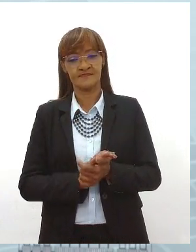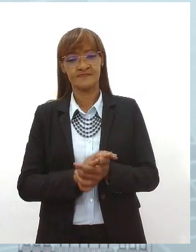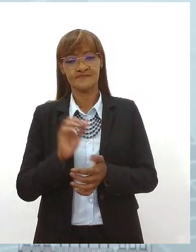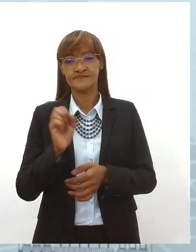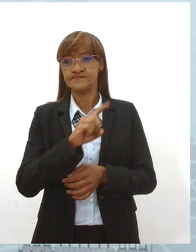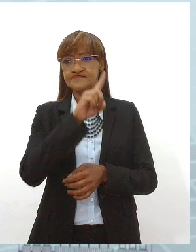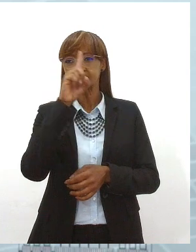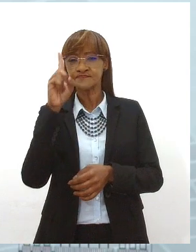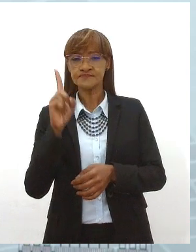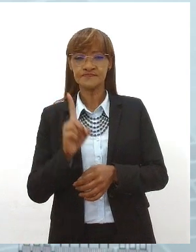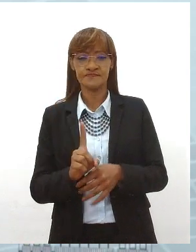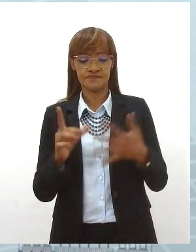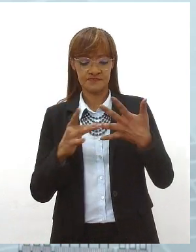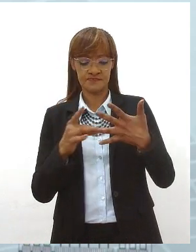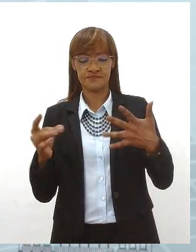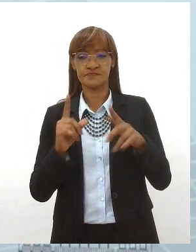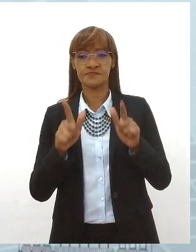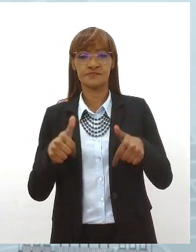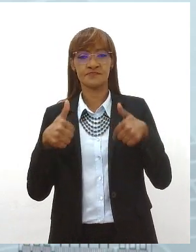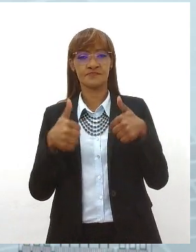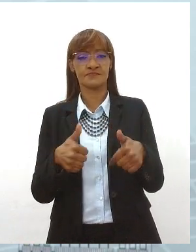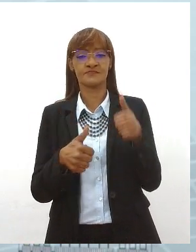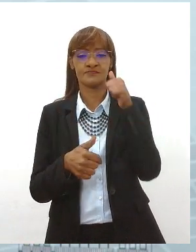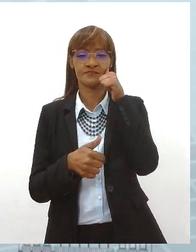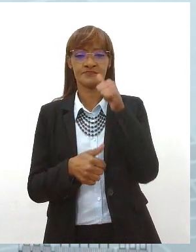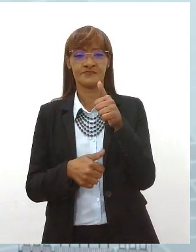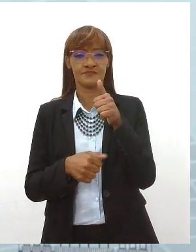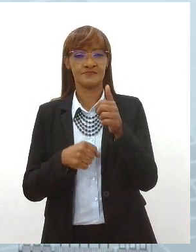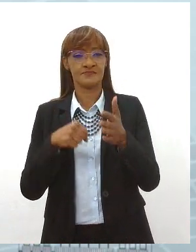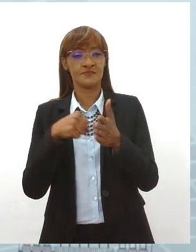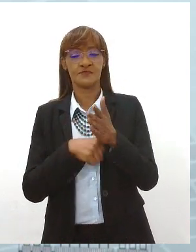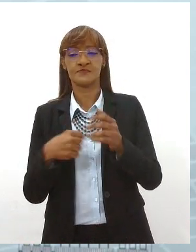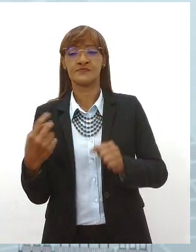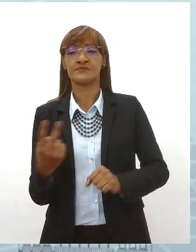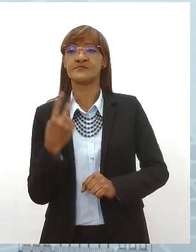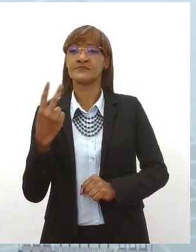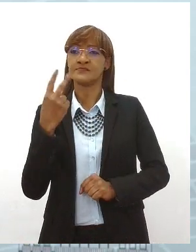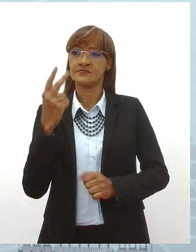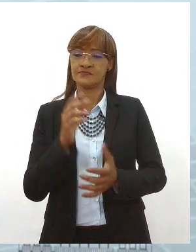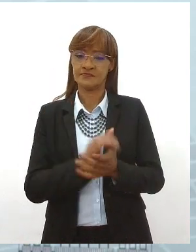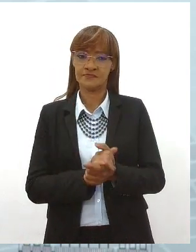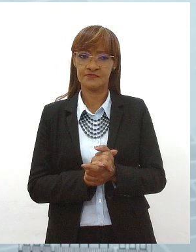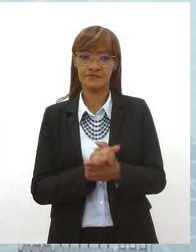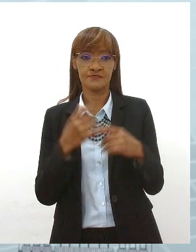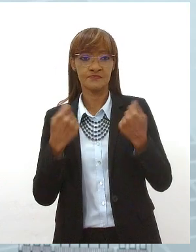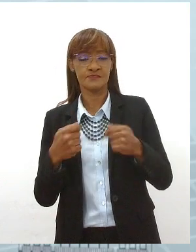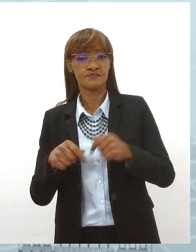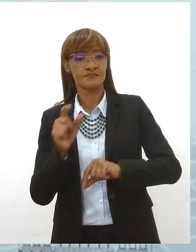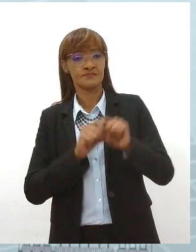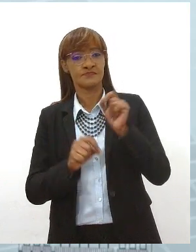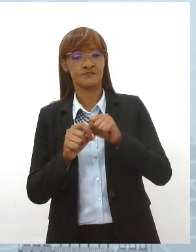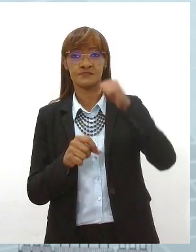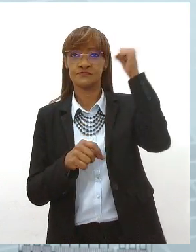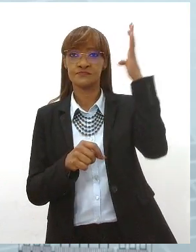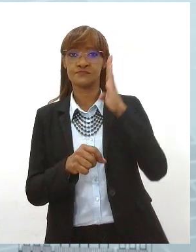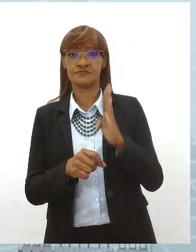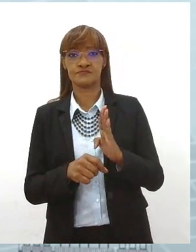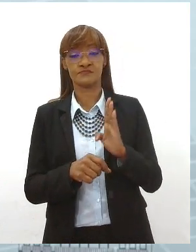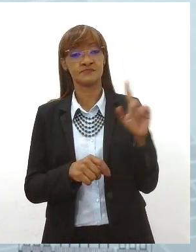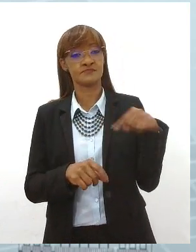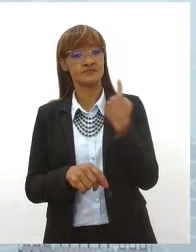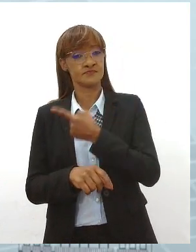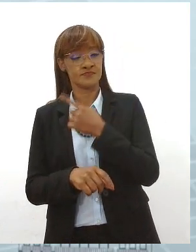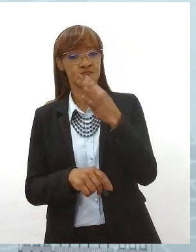mulher, a resistência, os valores, o que precisa ainda ser feito pelas mulheres no Brasil. A gente sabe que hoje não é só dia de flores